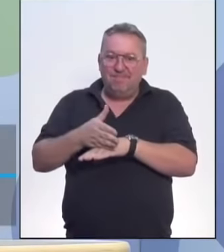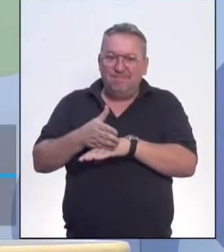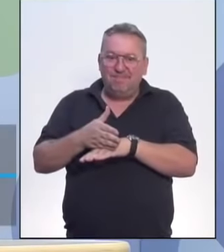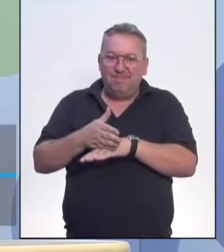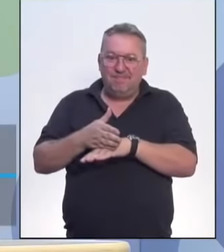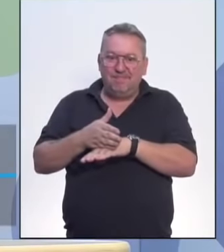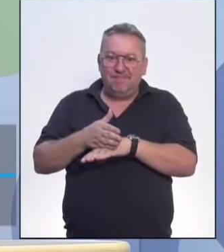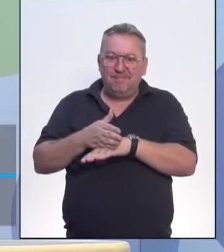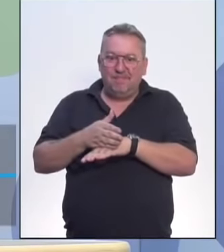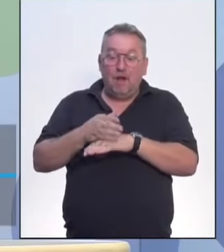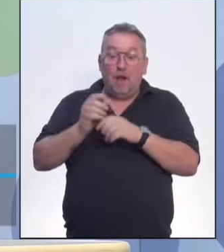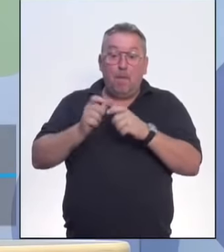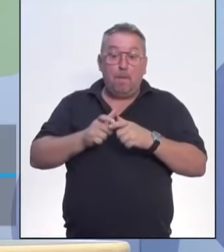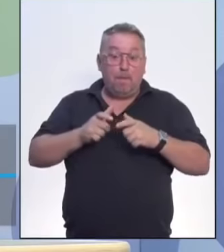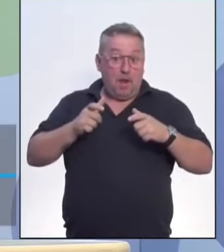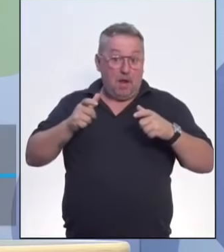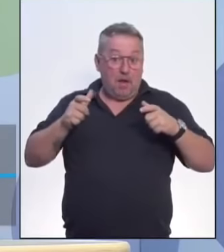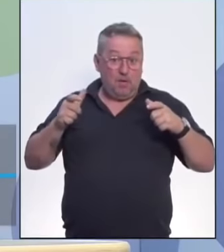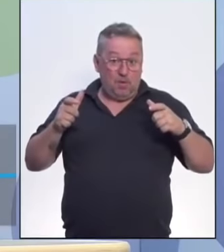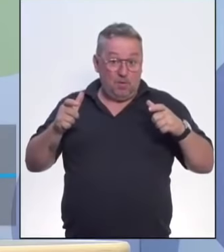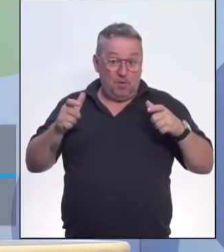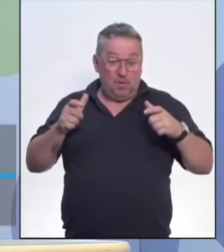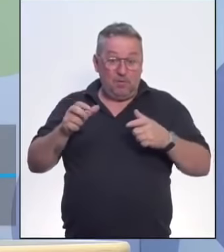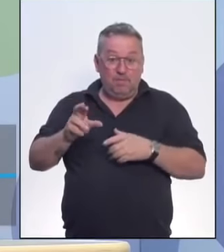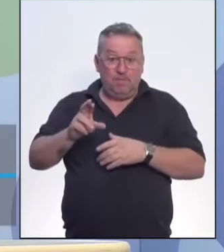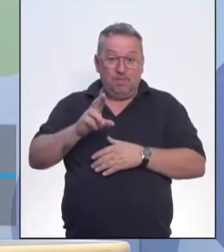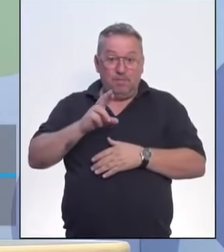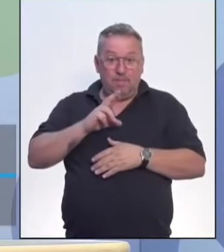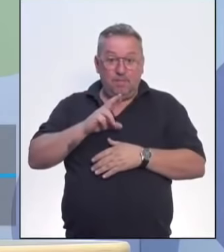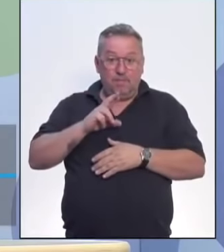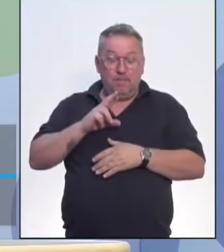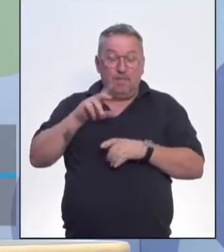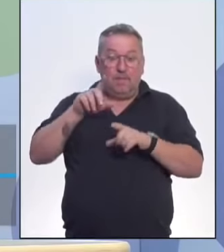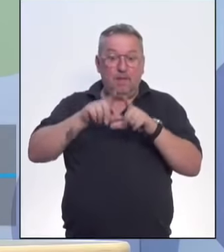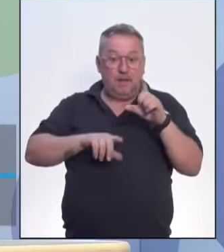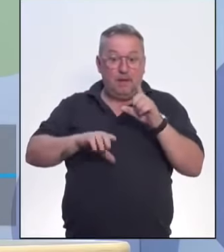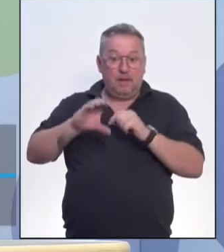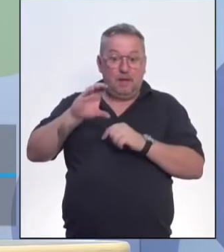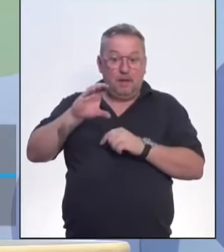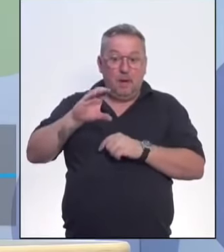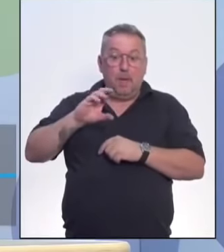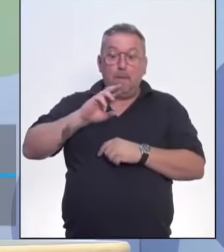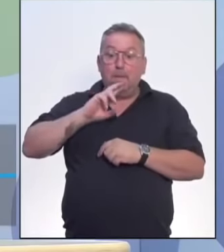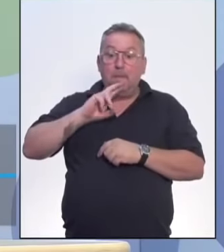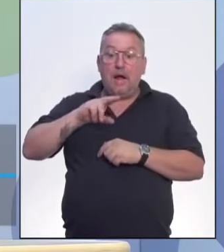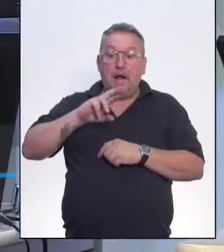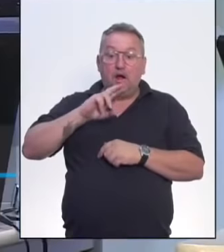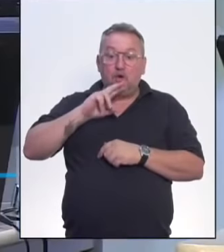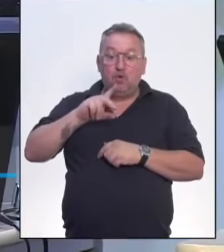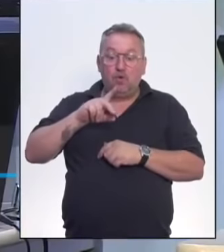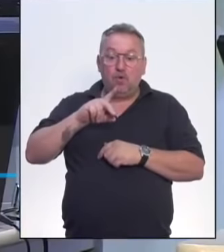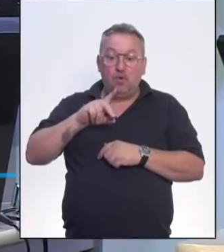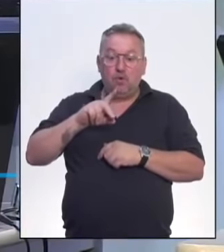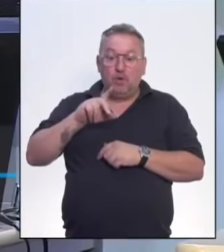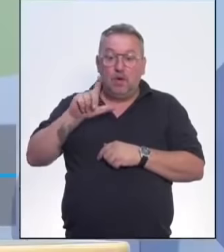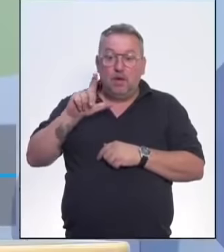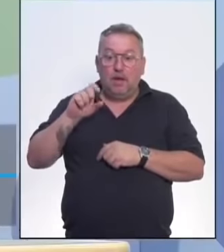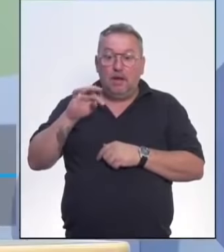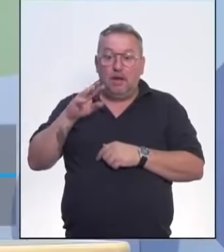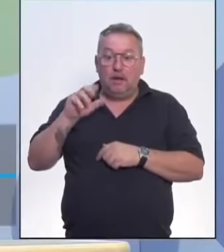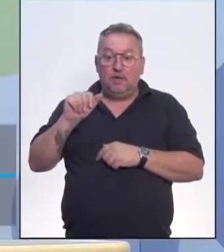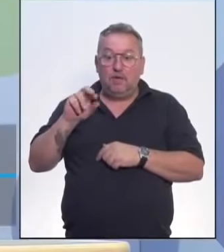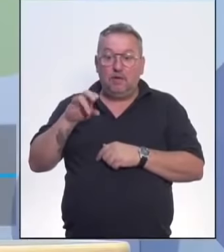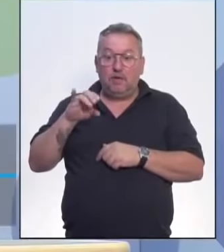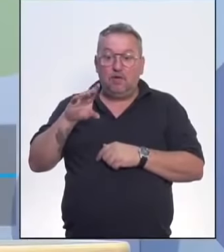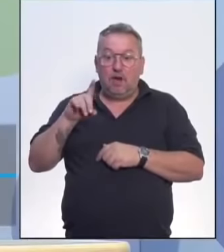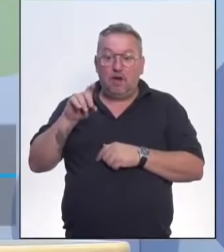assim, a maioria respondeu que é a letra C, março. Okay. Então, por exemplo, a Letícia, o